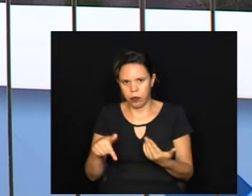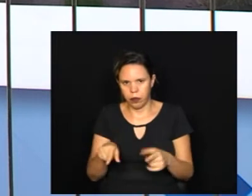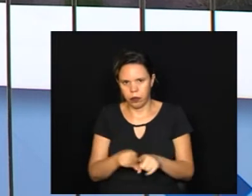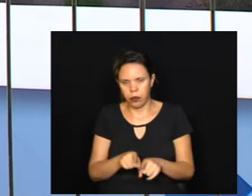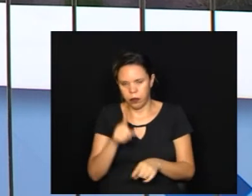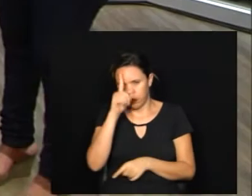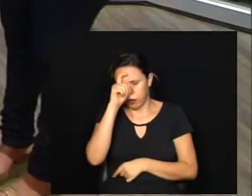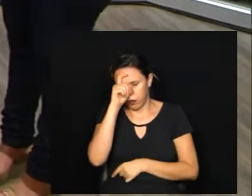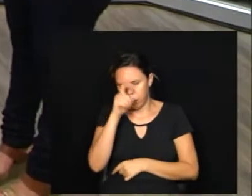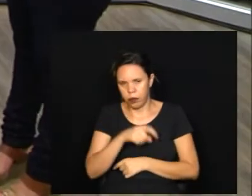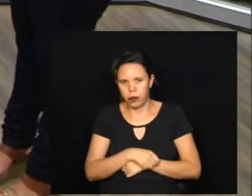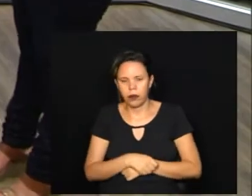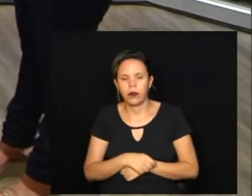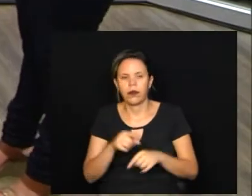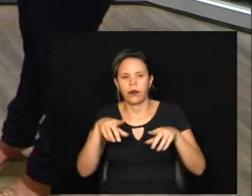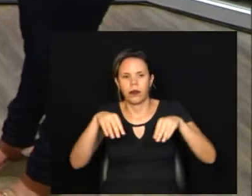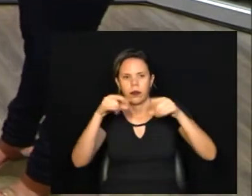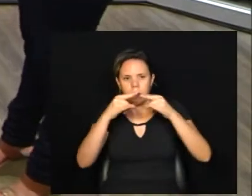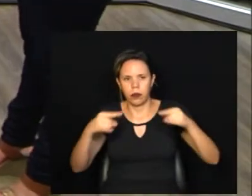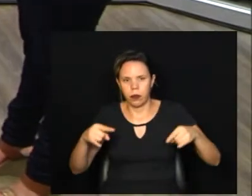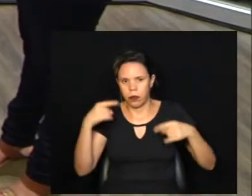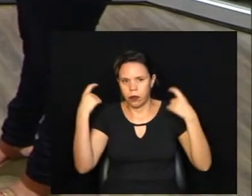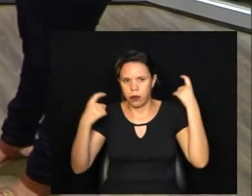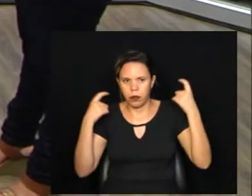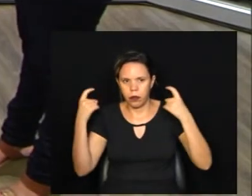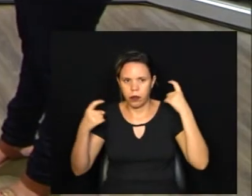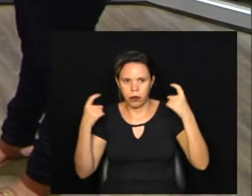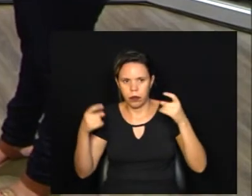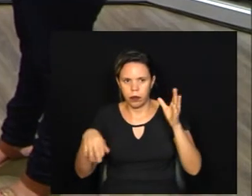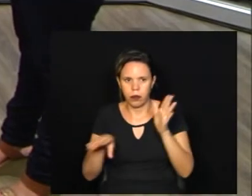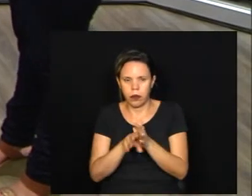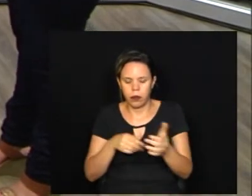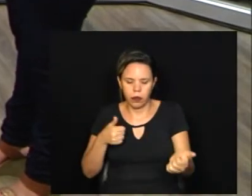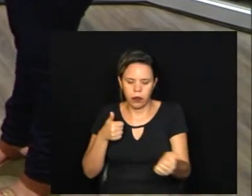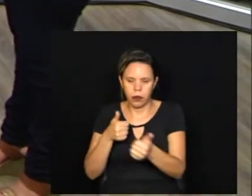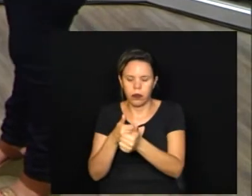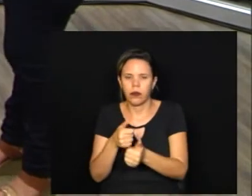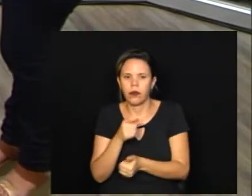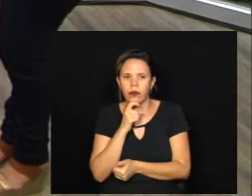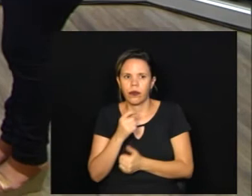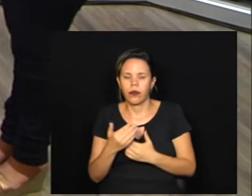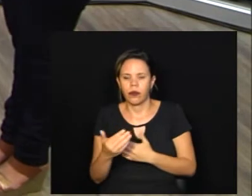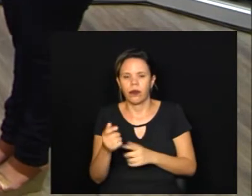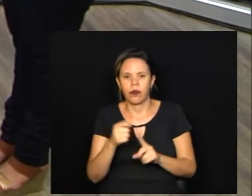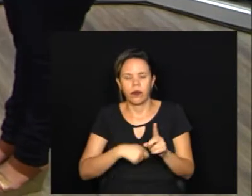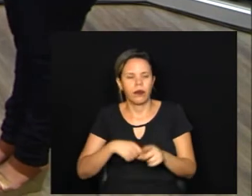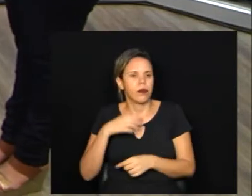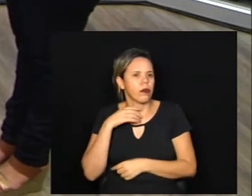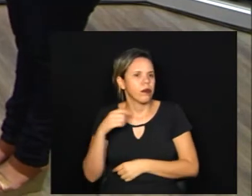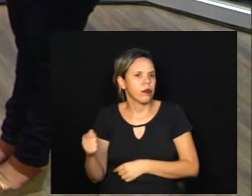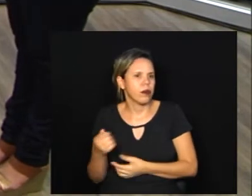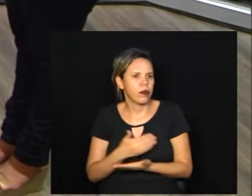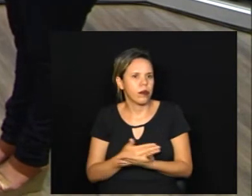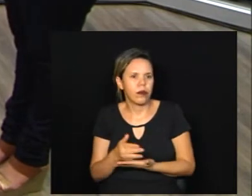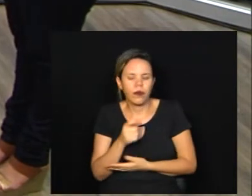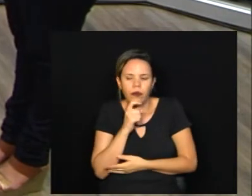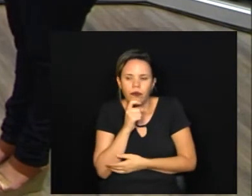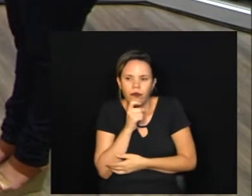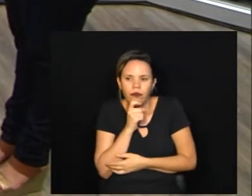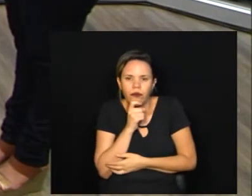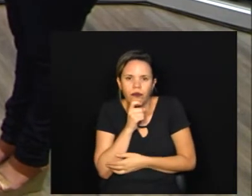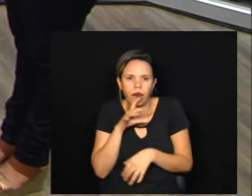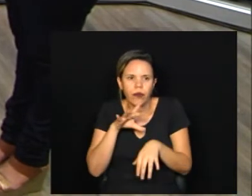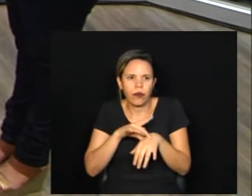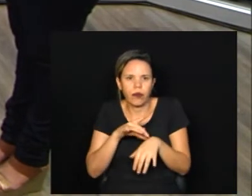pelo hospital de campanha. E essa é uma preocupação, A chegada do inverno. A partir do mês de abril já começa a ficar um pouco mais frio, com as